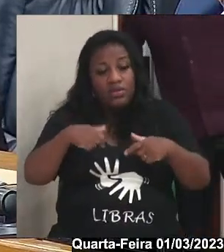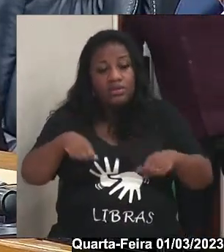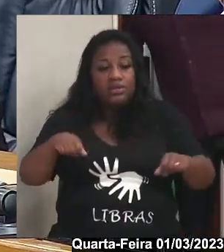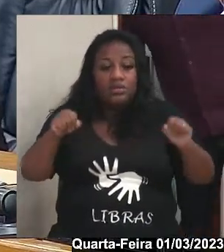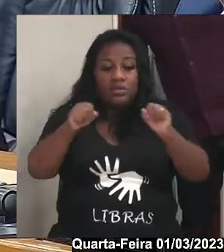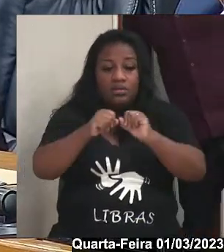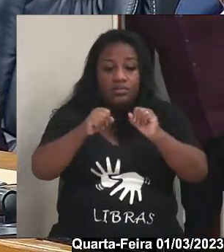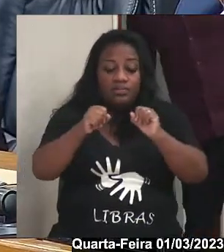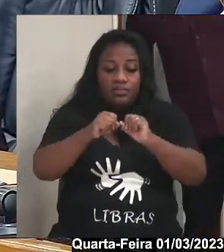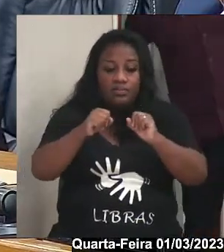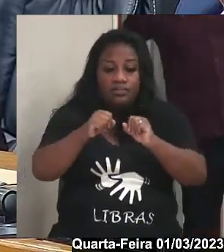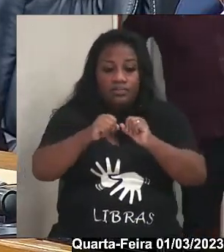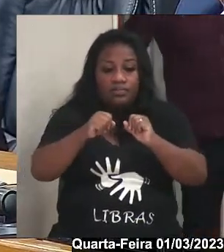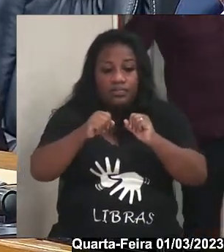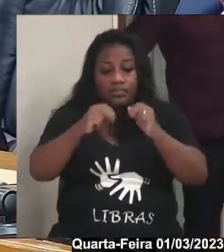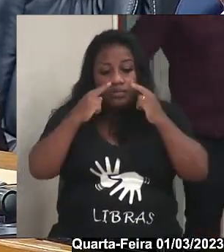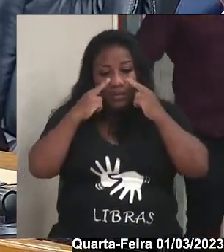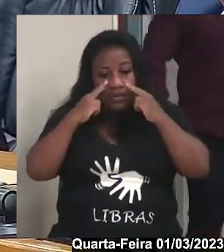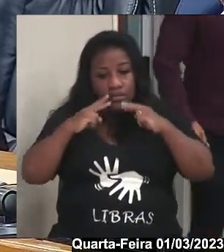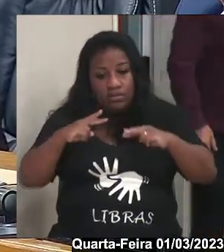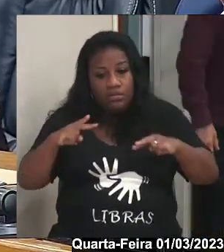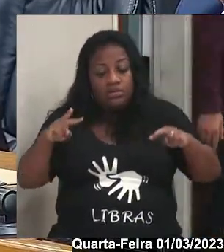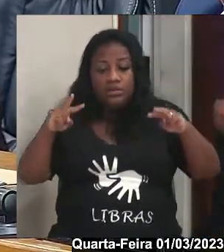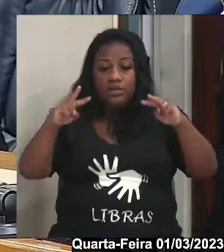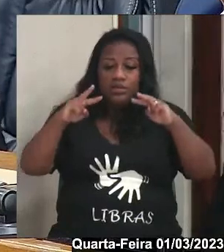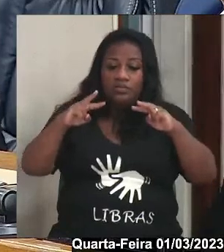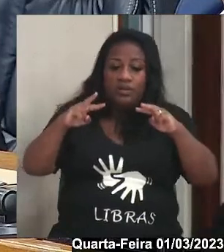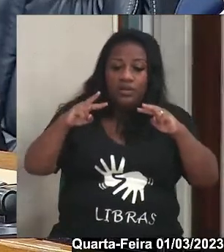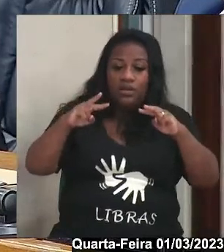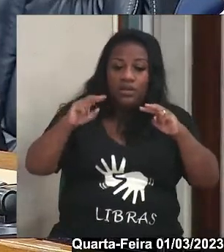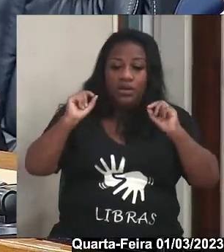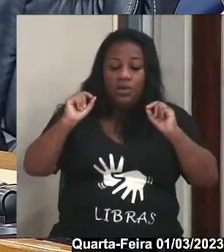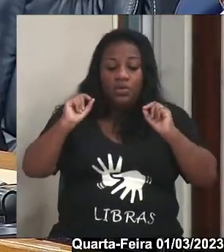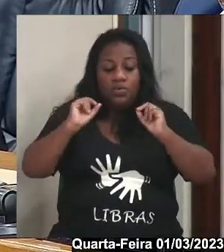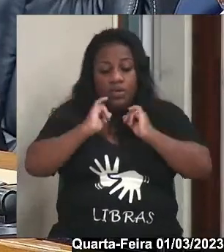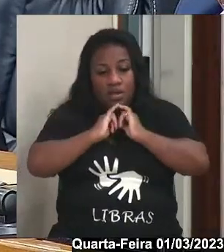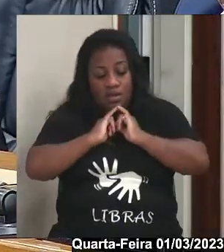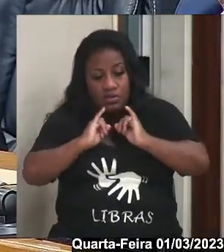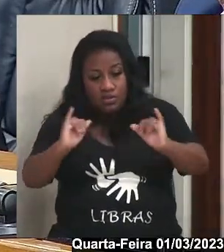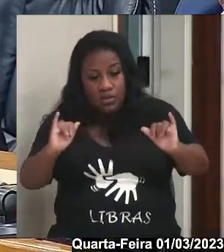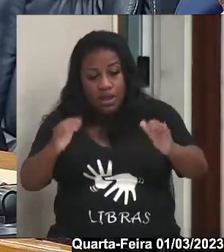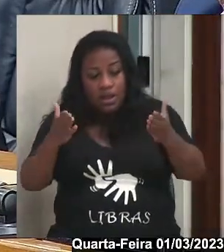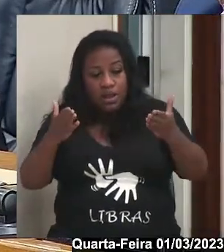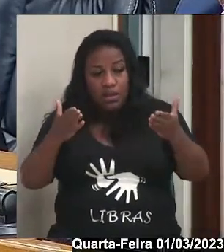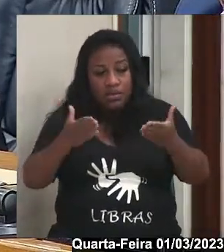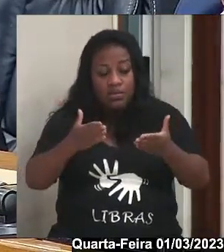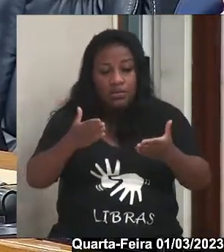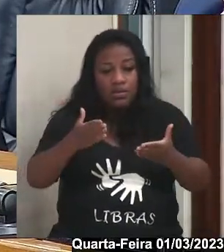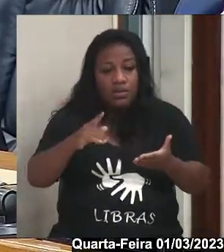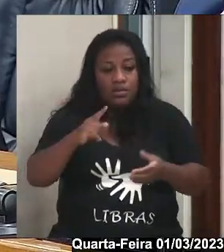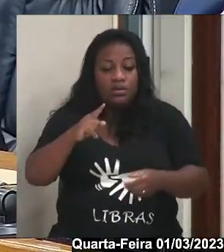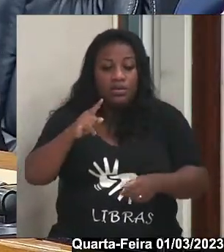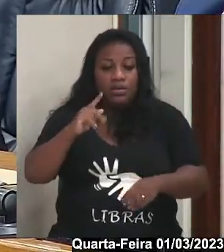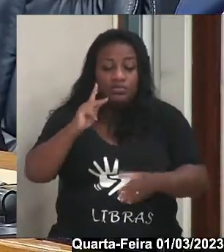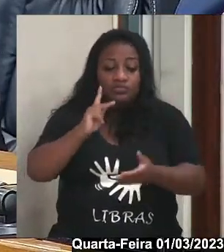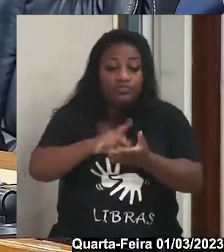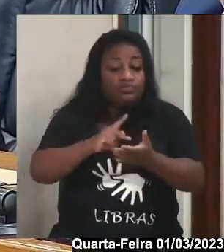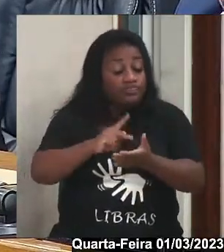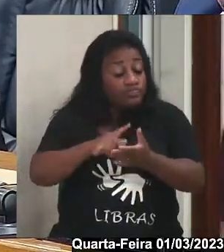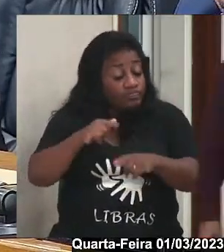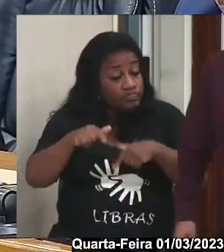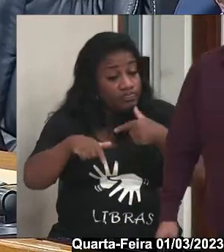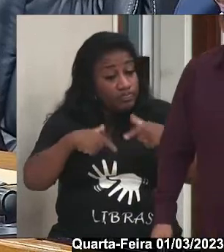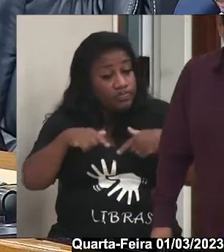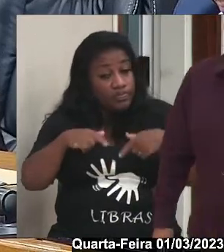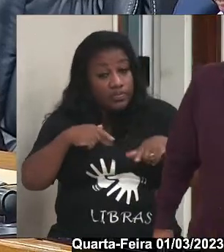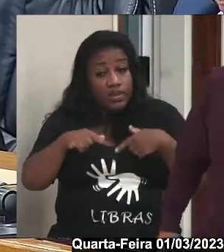regiões, o pessoal passarem a ter uma outra colocação, olharem, saber de quem de fato é os